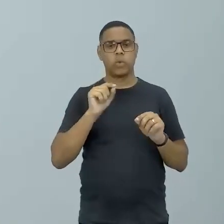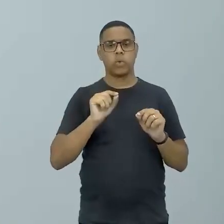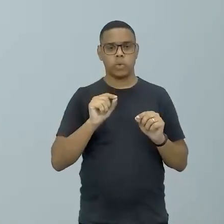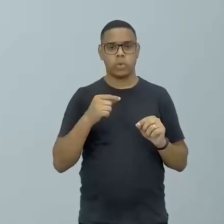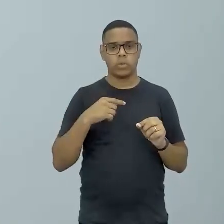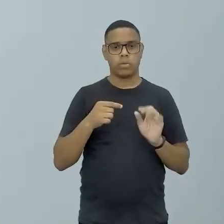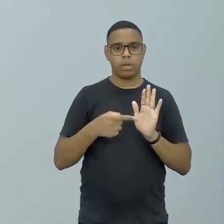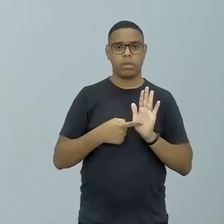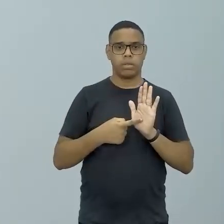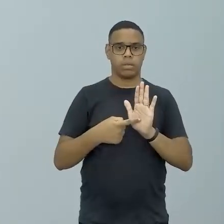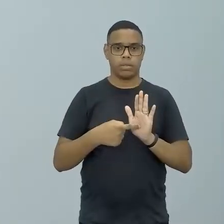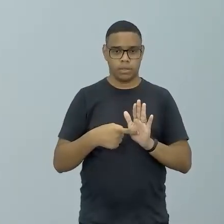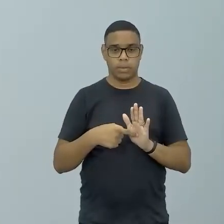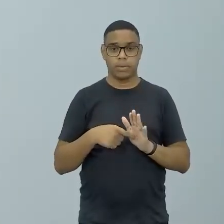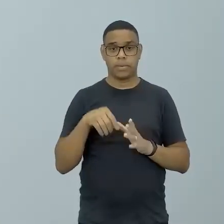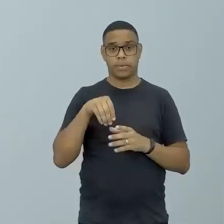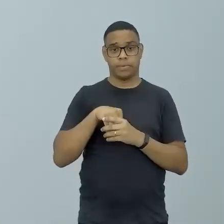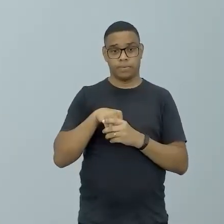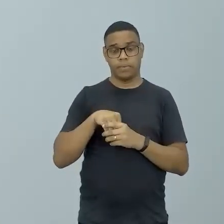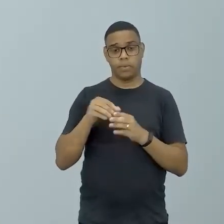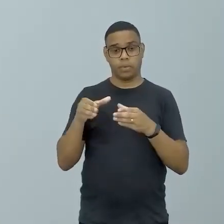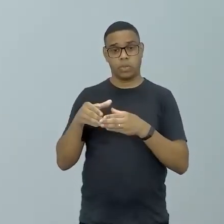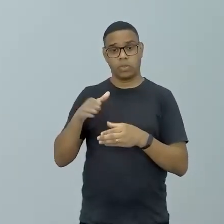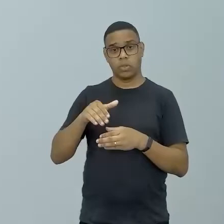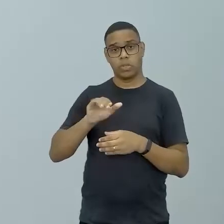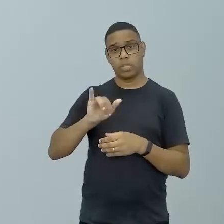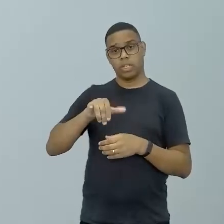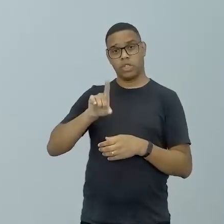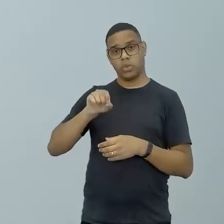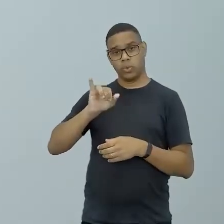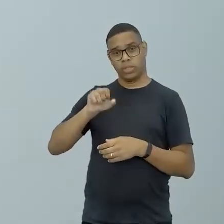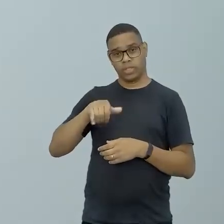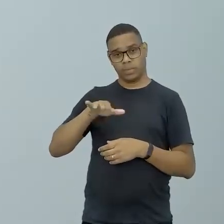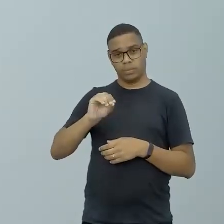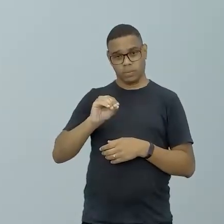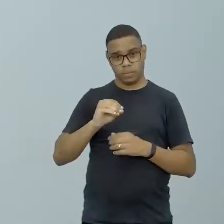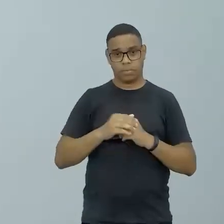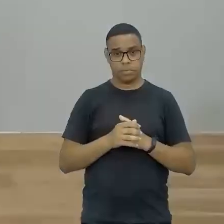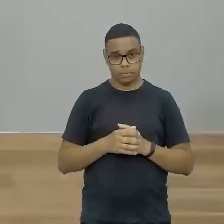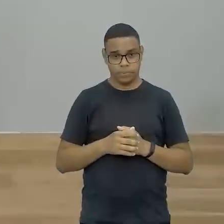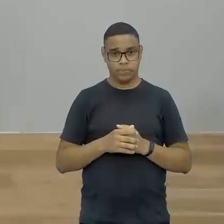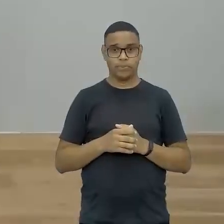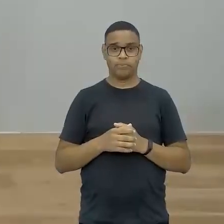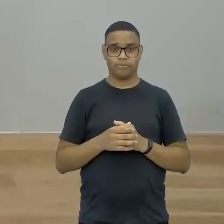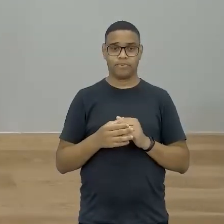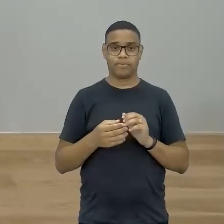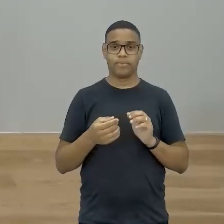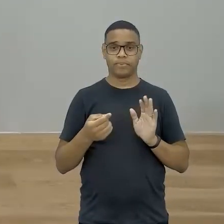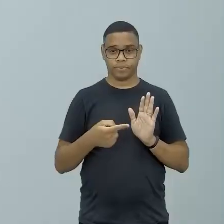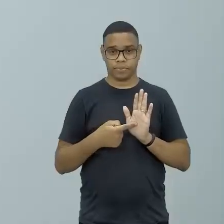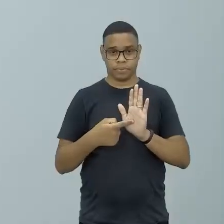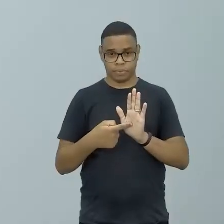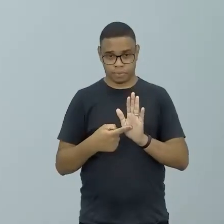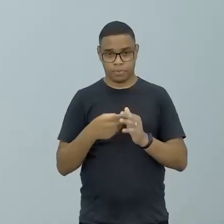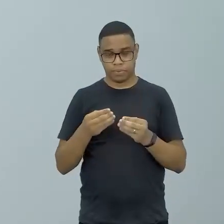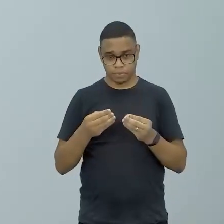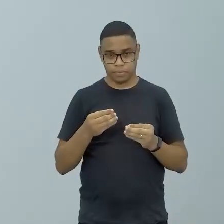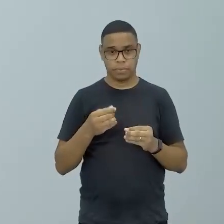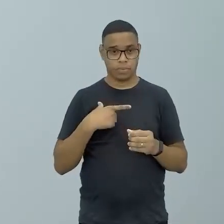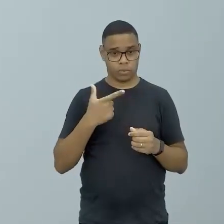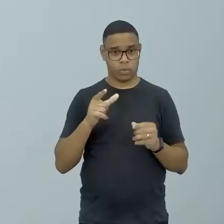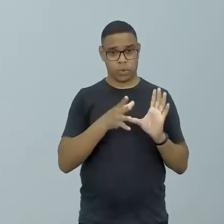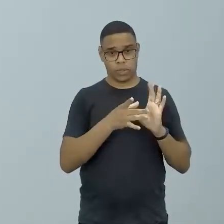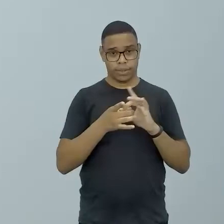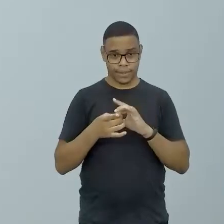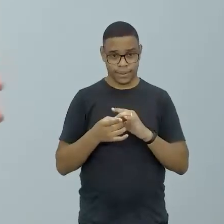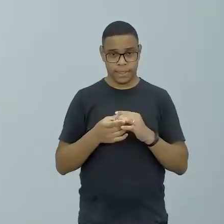uma representação dentro do hinduísmo, né, que tem toda uma representatividade em cima dela, um outro